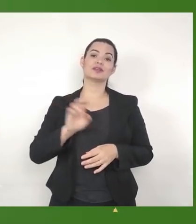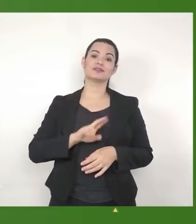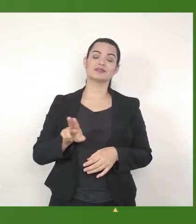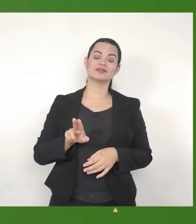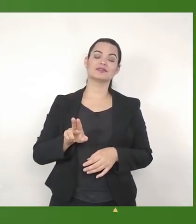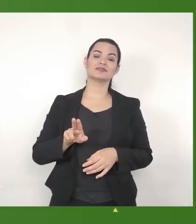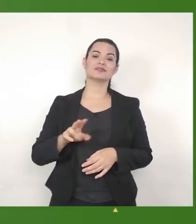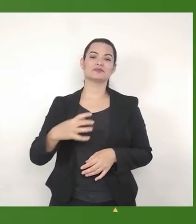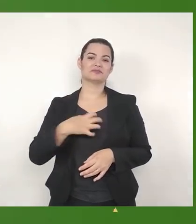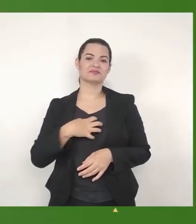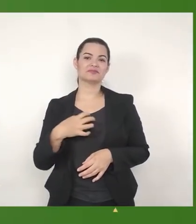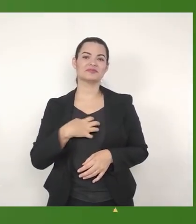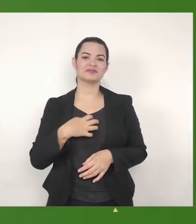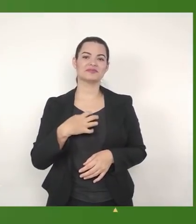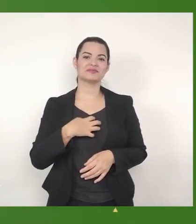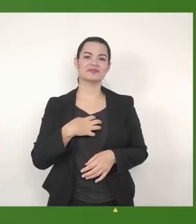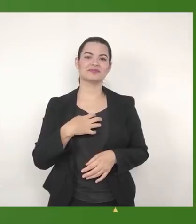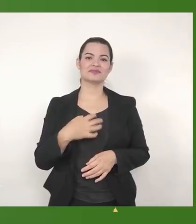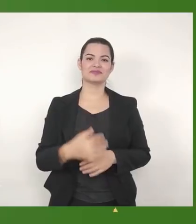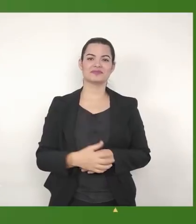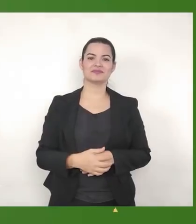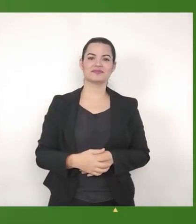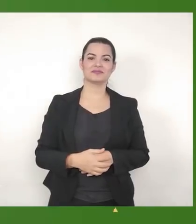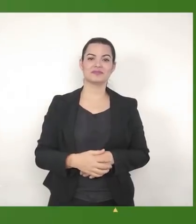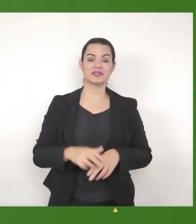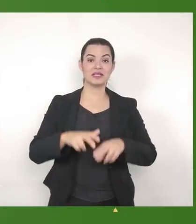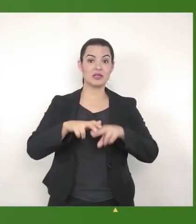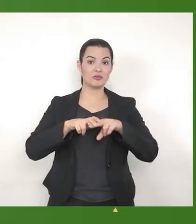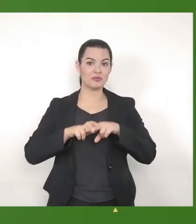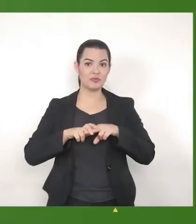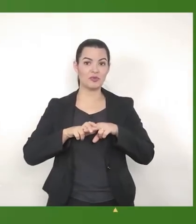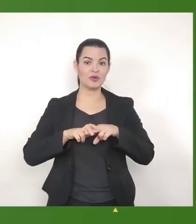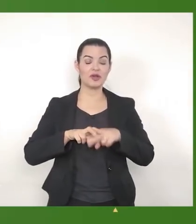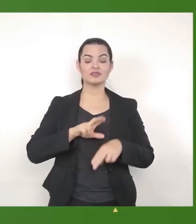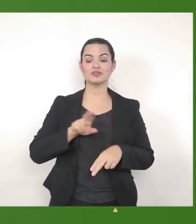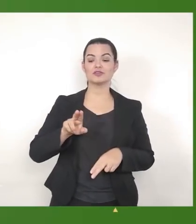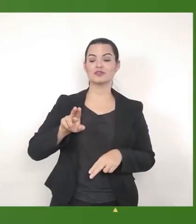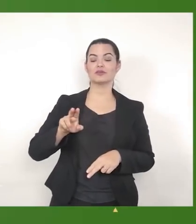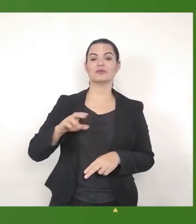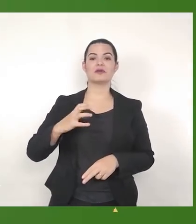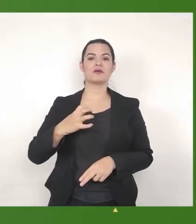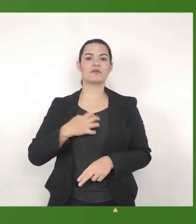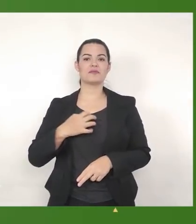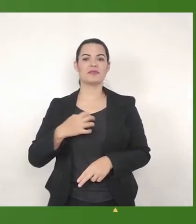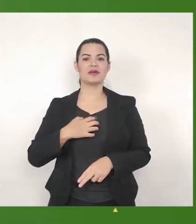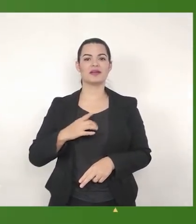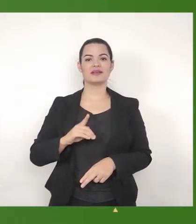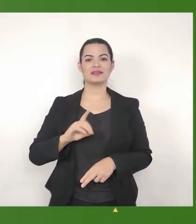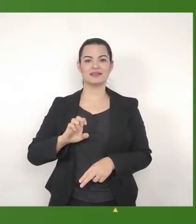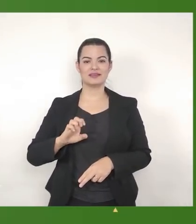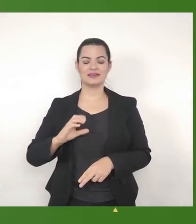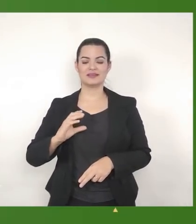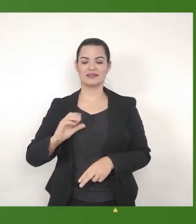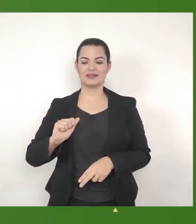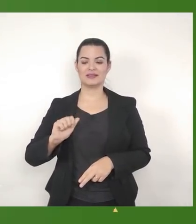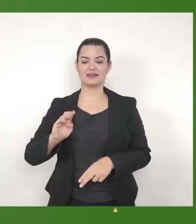de Baía de Cabralha, exatamente por causa da chegada aí de Pedro Álvares